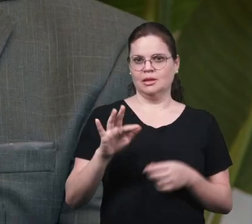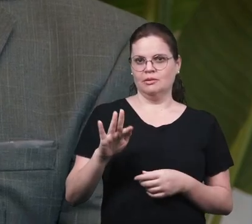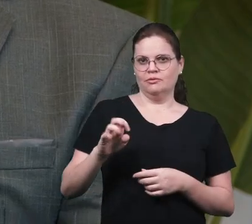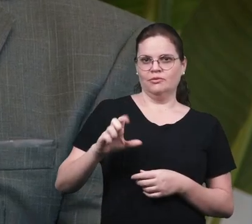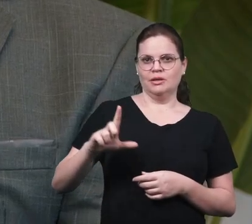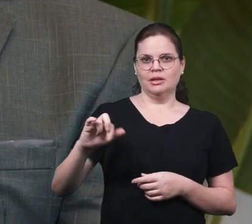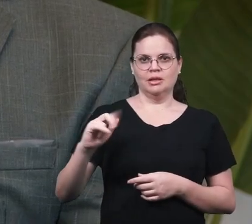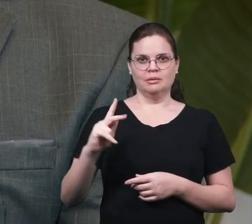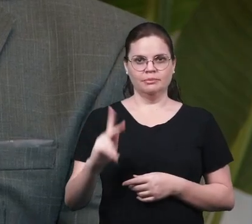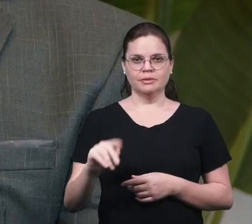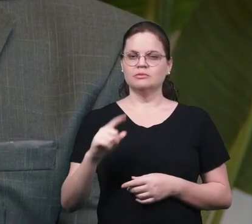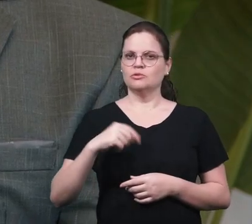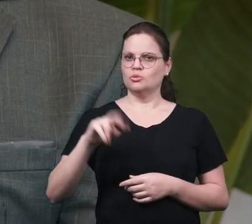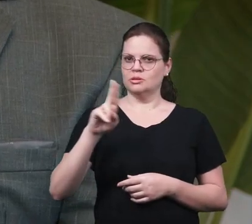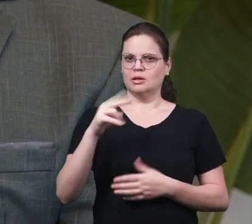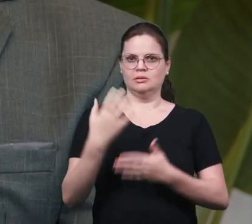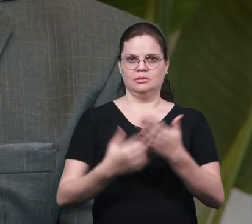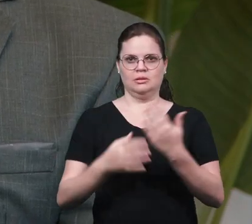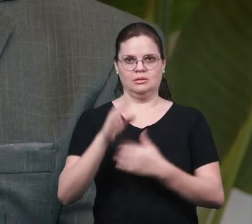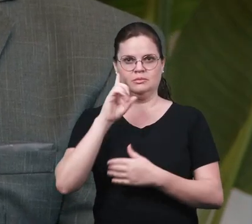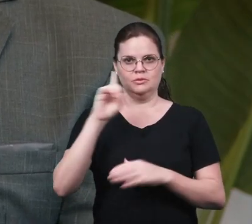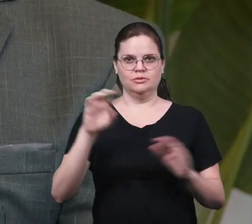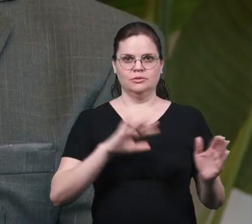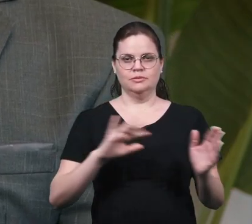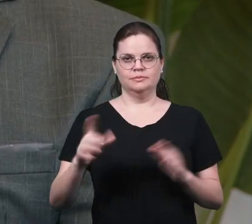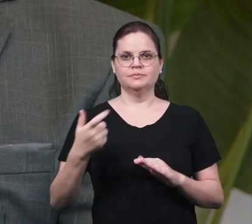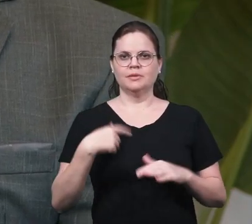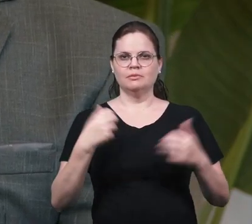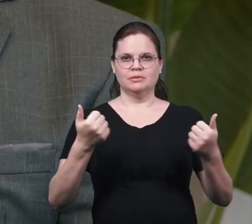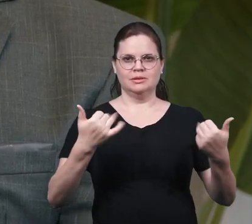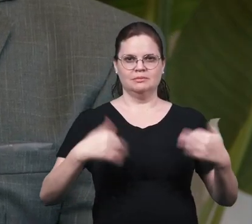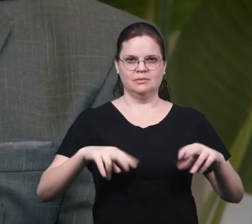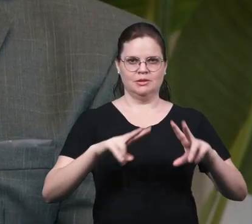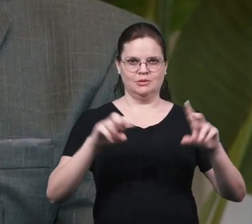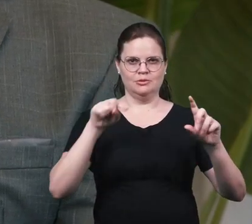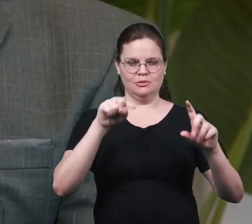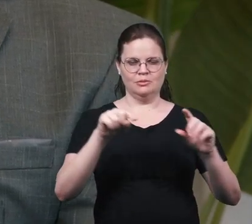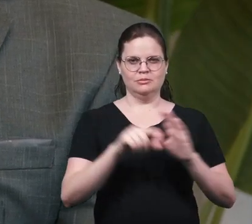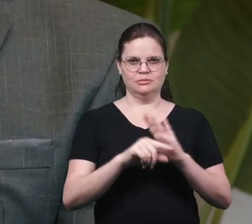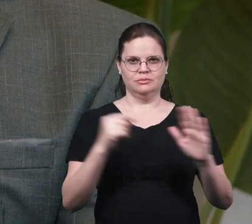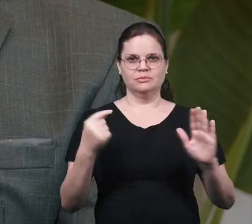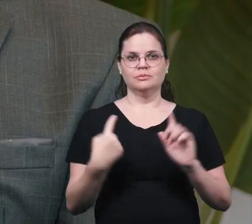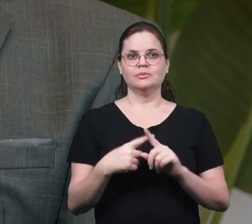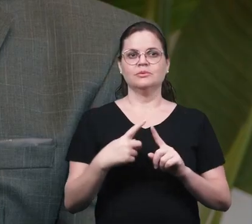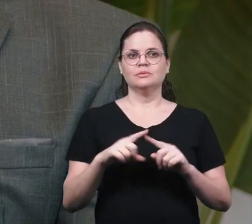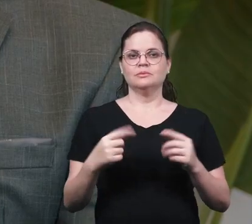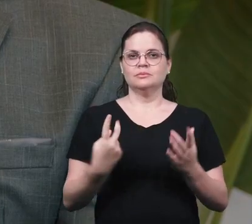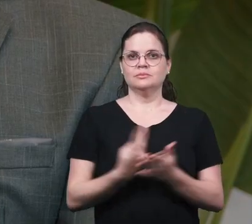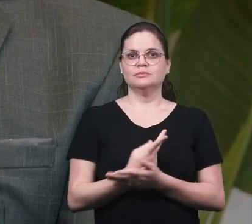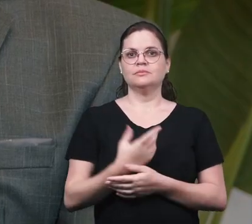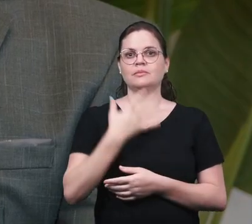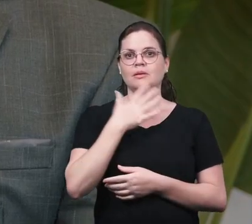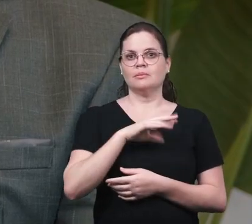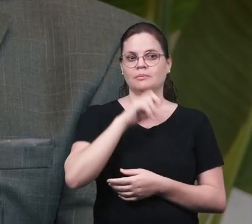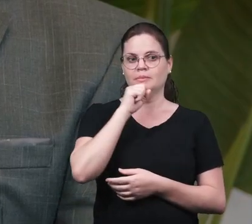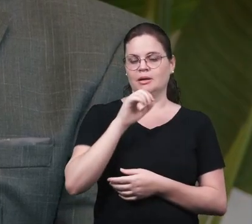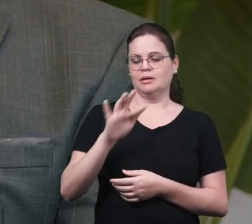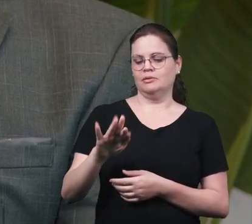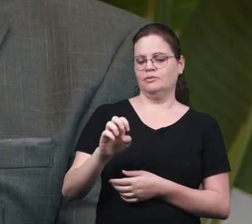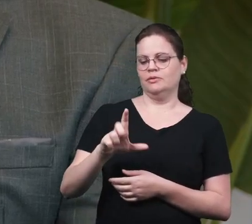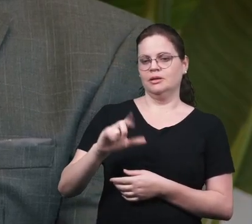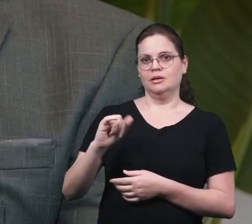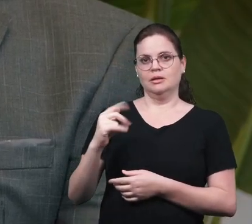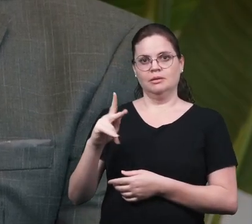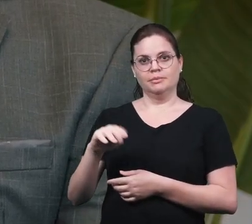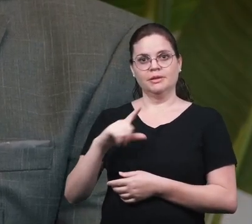né? Eu falei sobre esse trecho, queridos, porque o pai Filipe